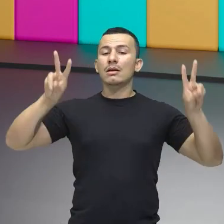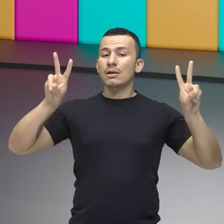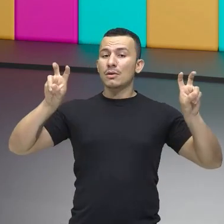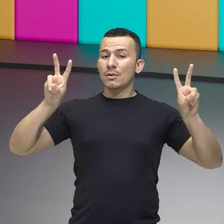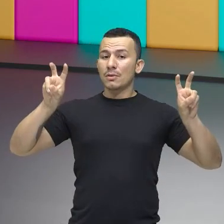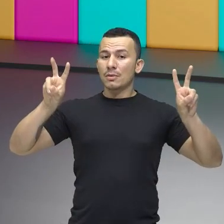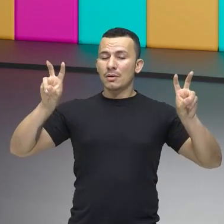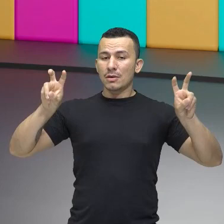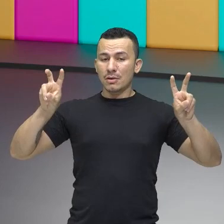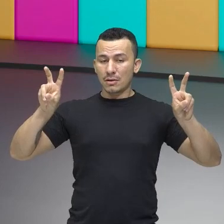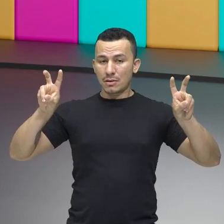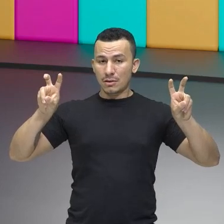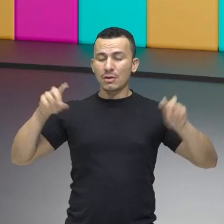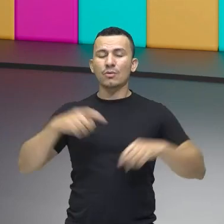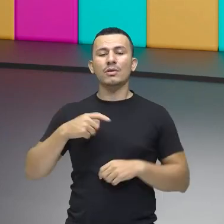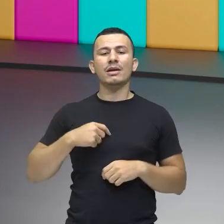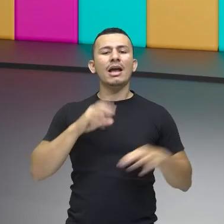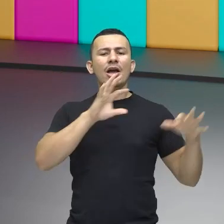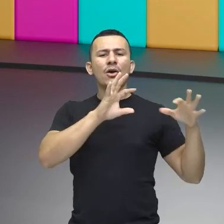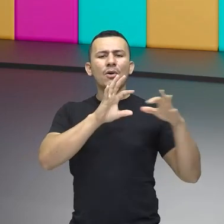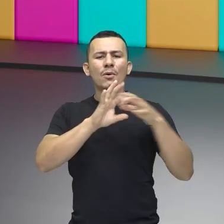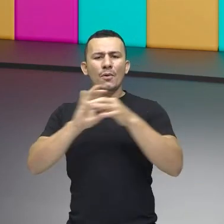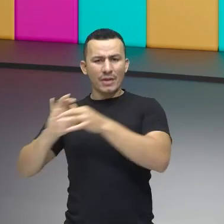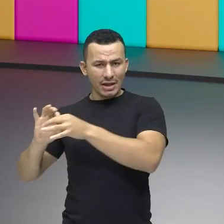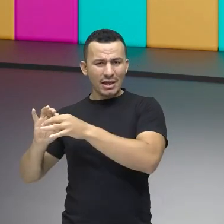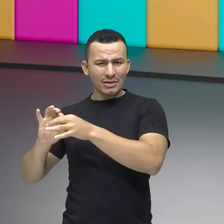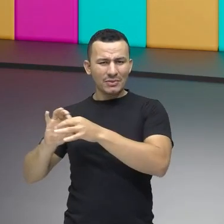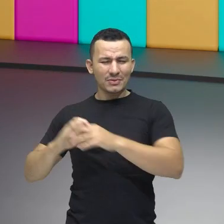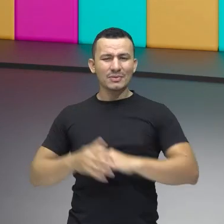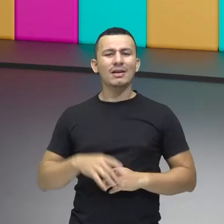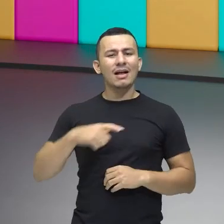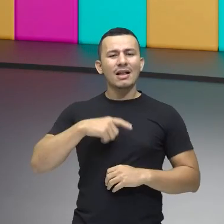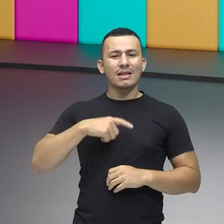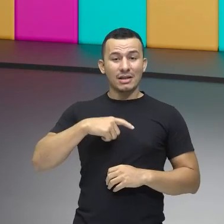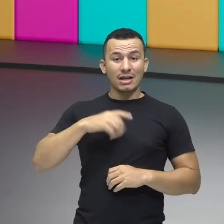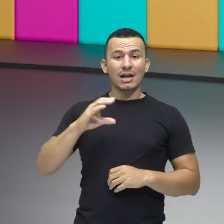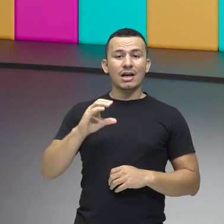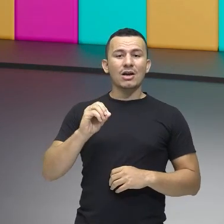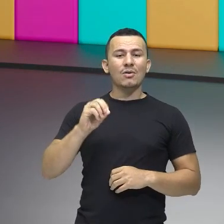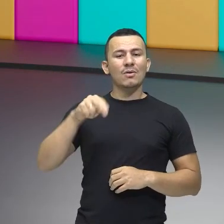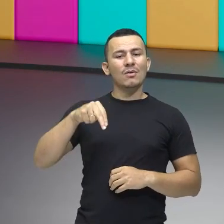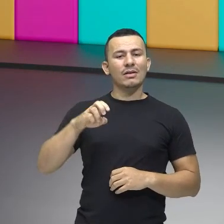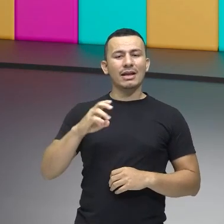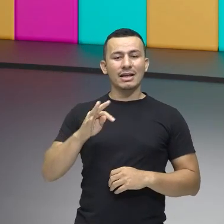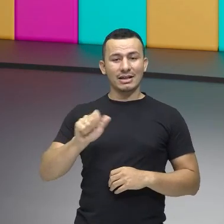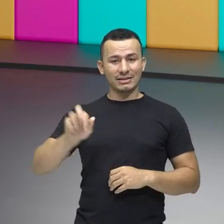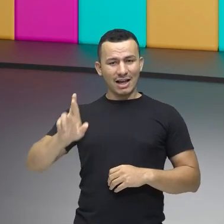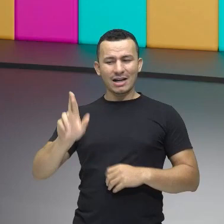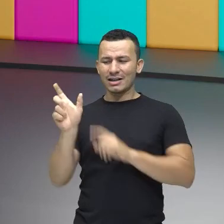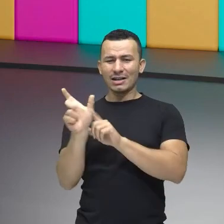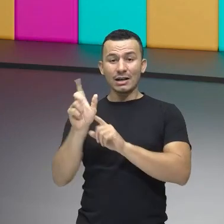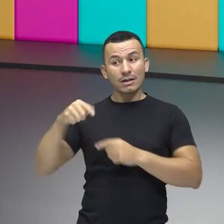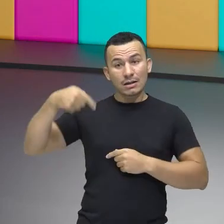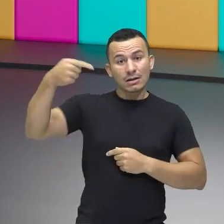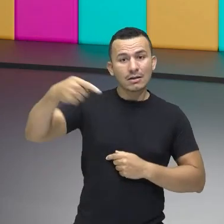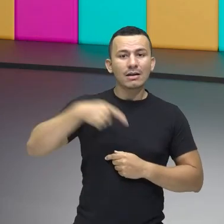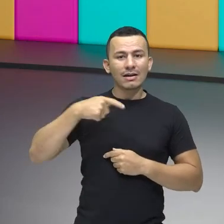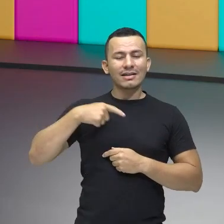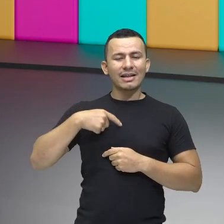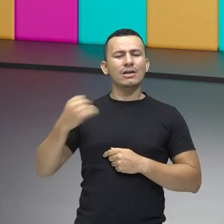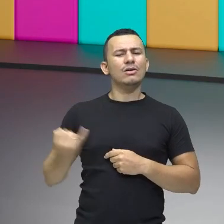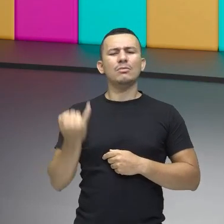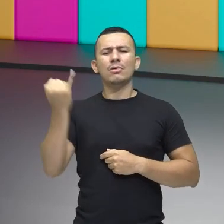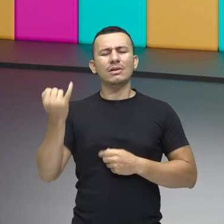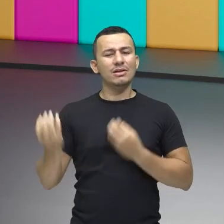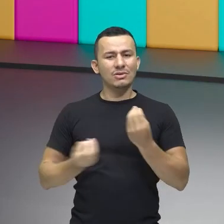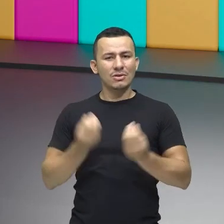chamada a campanha Conectando Vidas, né? O Afonso trouxe bastante essa palavra conectar, essa necessidade que nós temos, essa importância